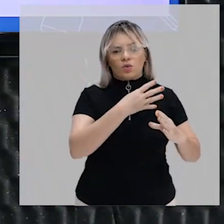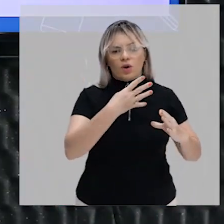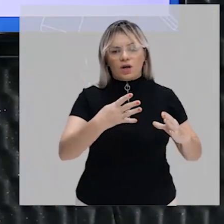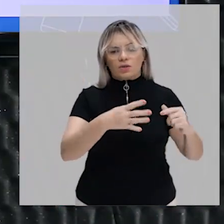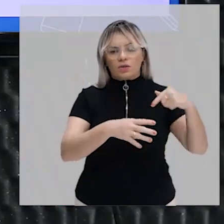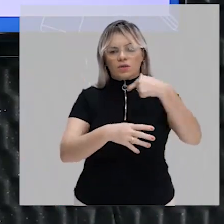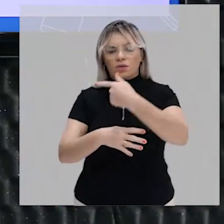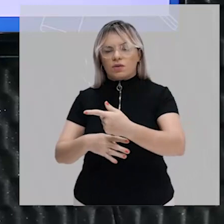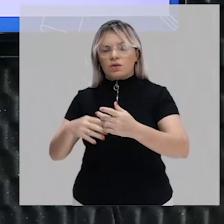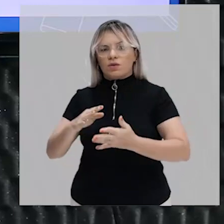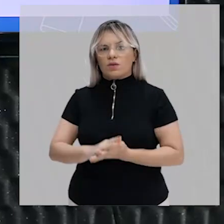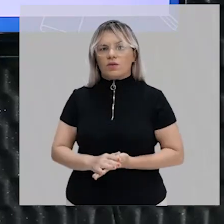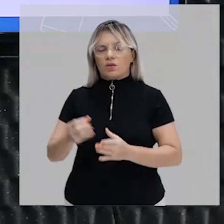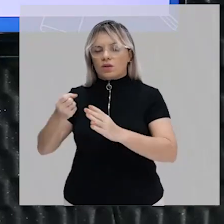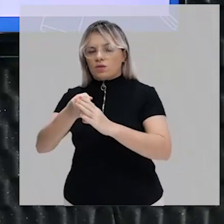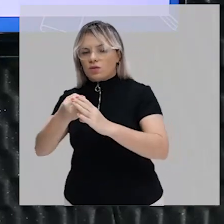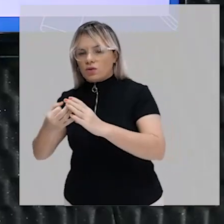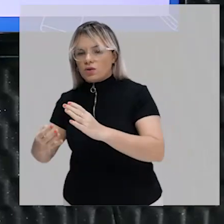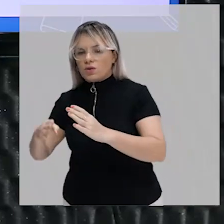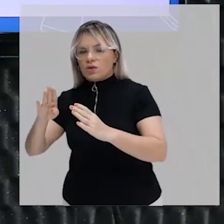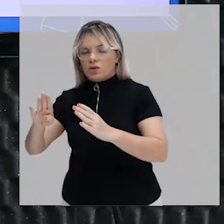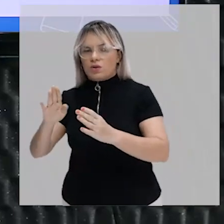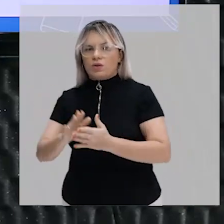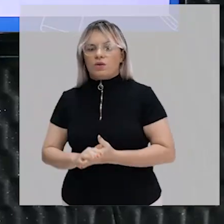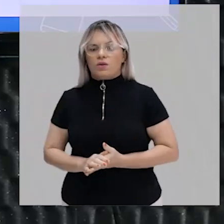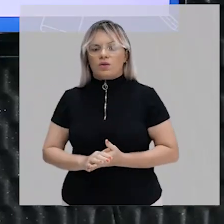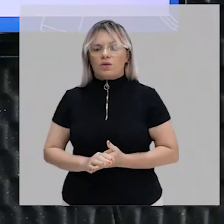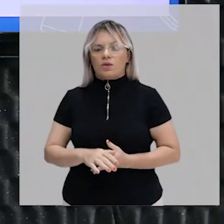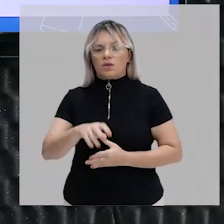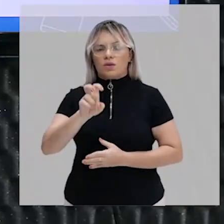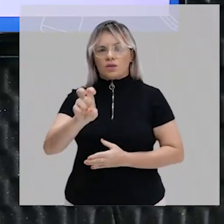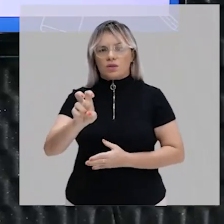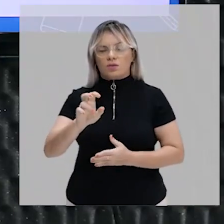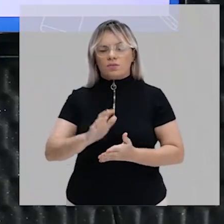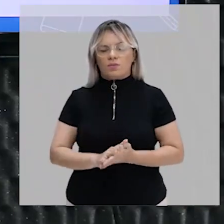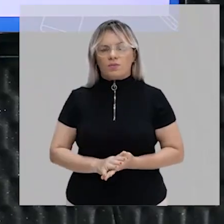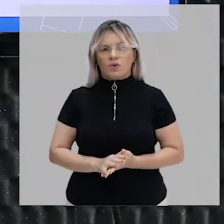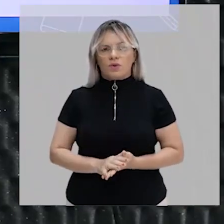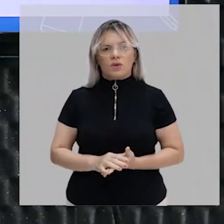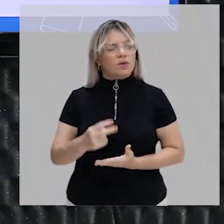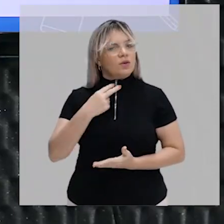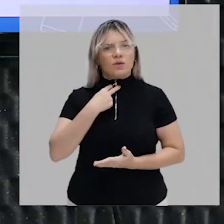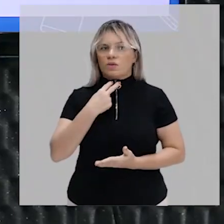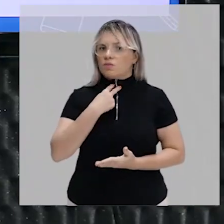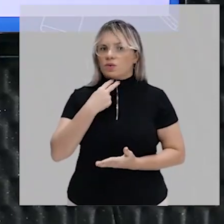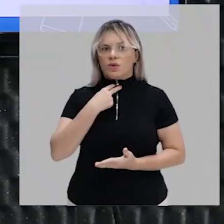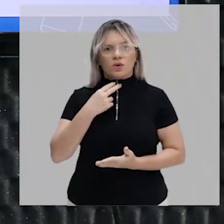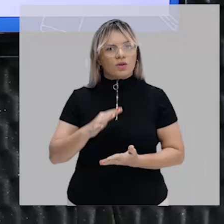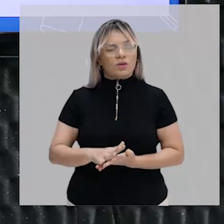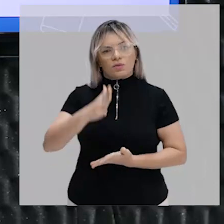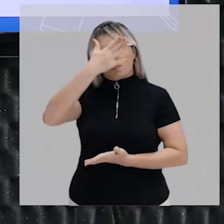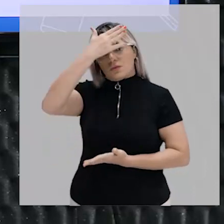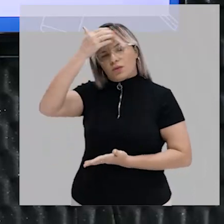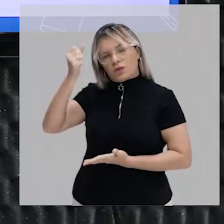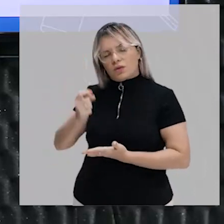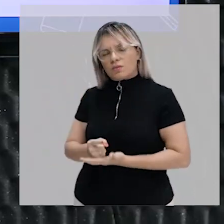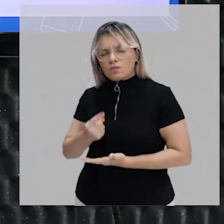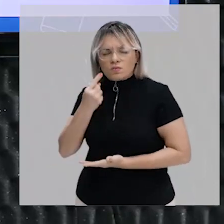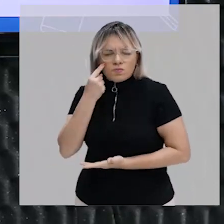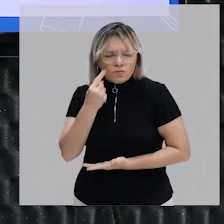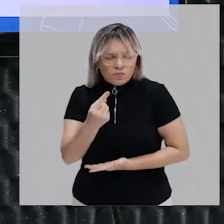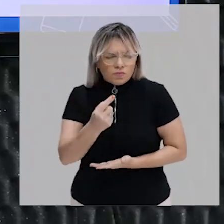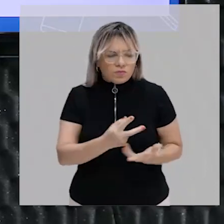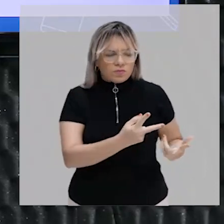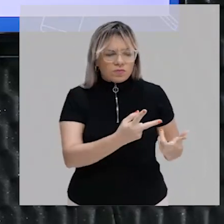quantidade de elementos que tem lá no conjunto B, 5. E como eu te disse, eu não posso esquecer de ver se tem elementos em